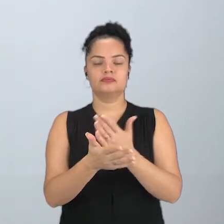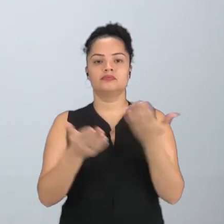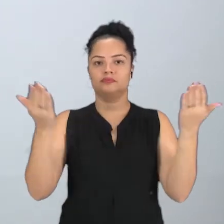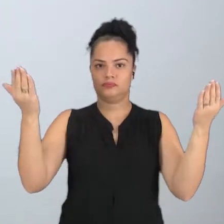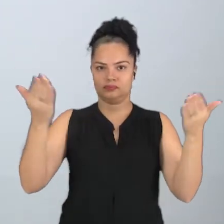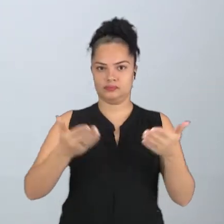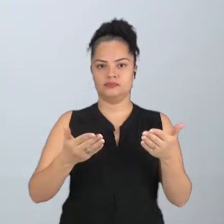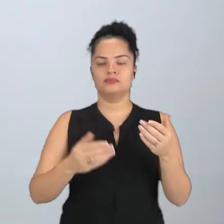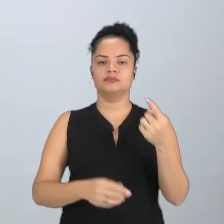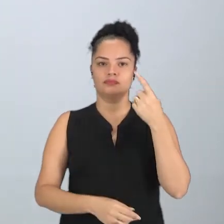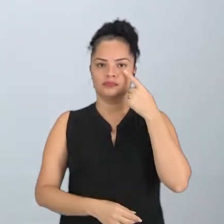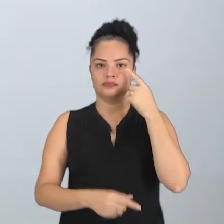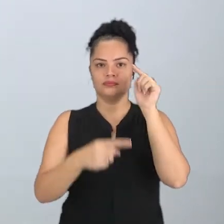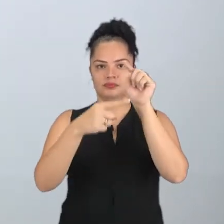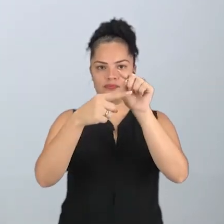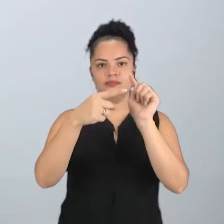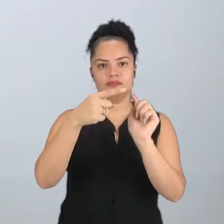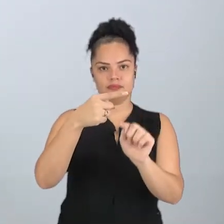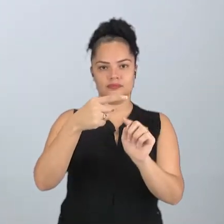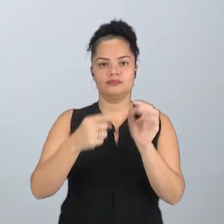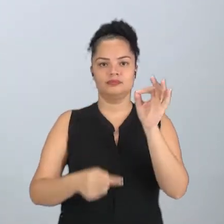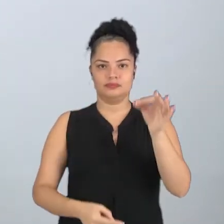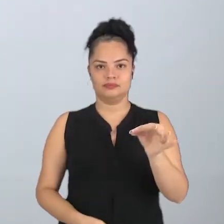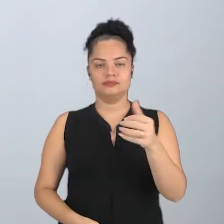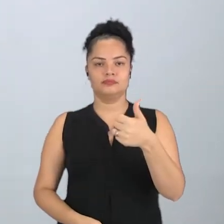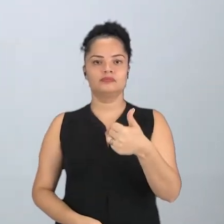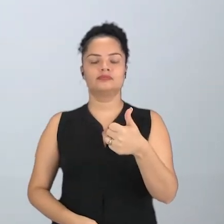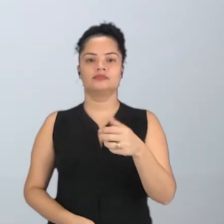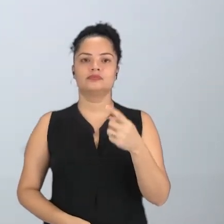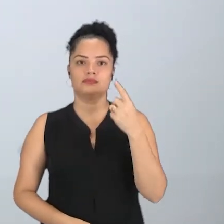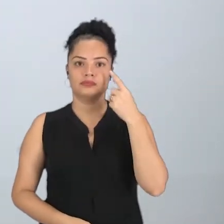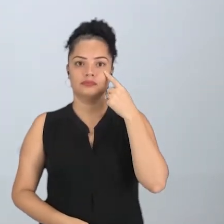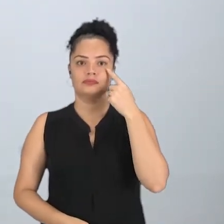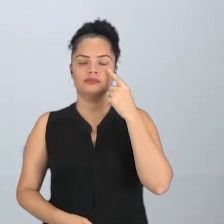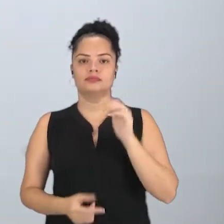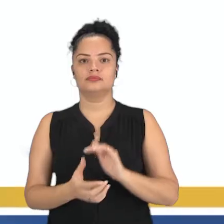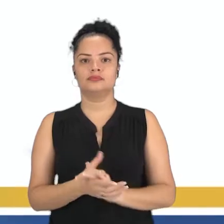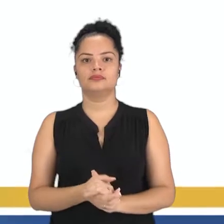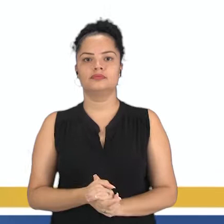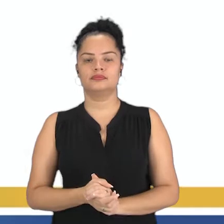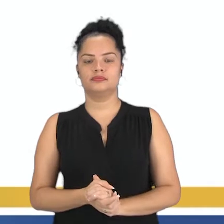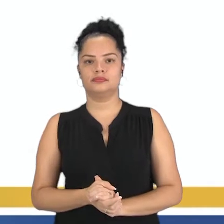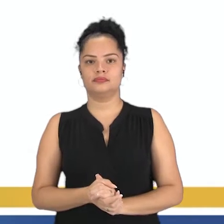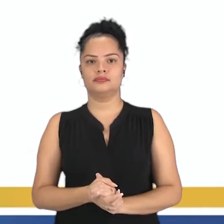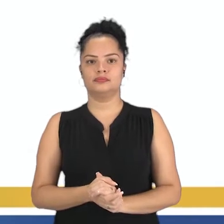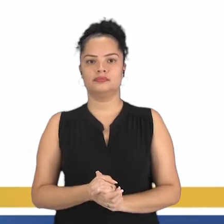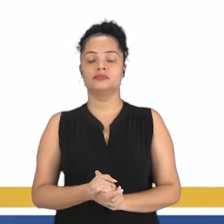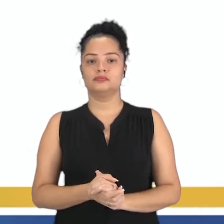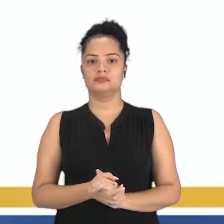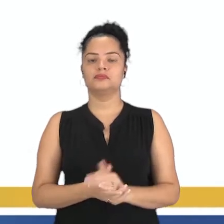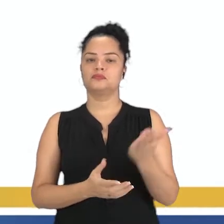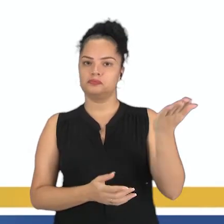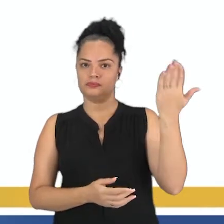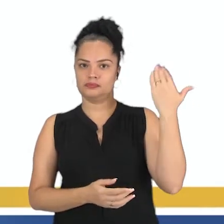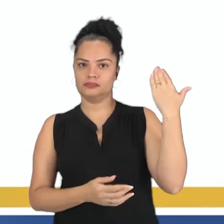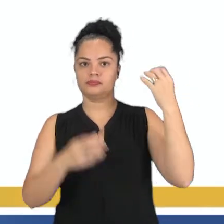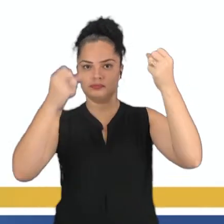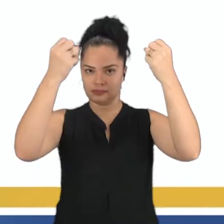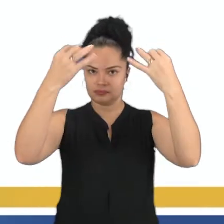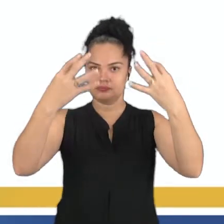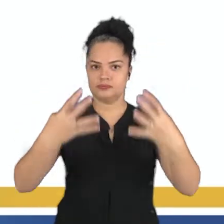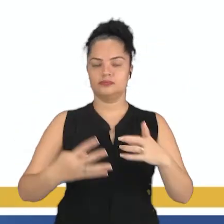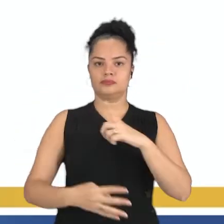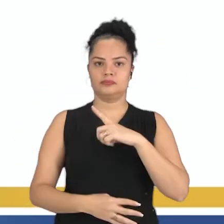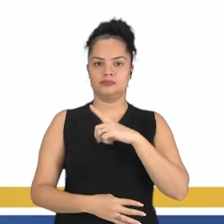nós vamos ver a divisão, certo? Então, como eu falei nas últimas aulas, a gente tem